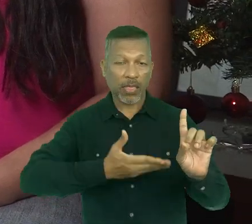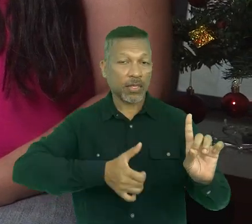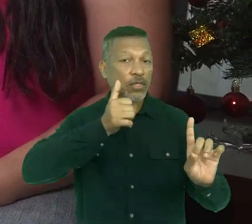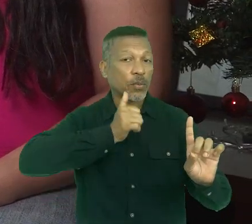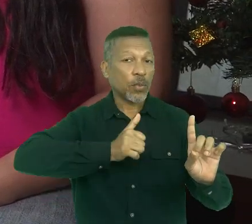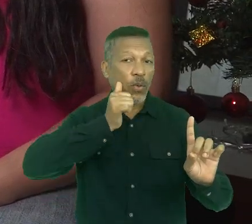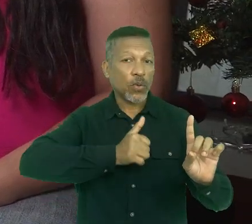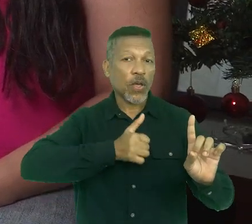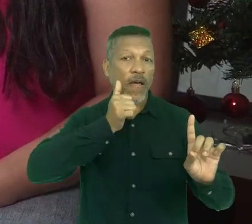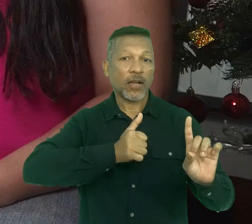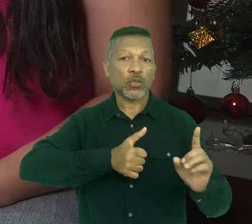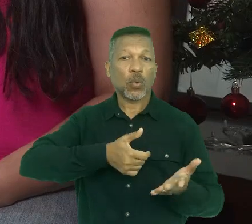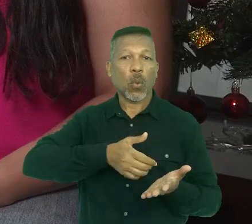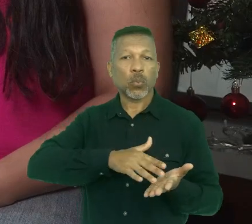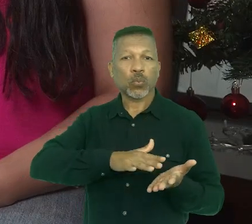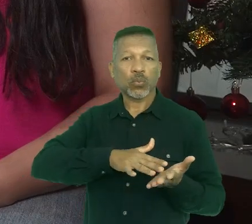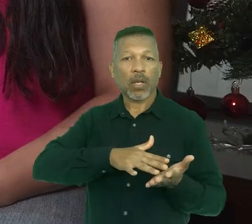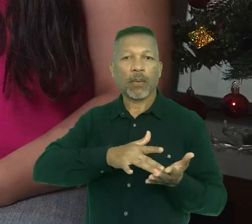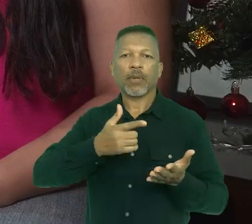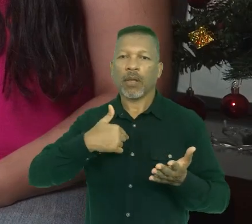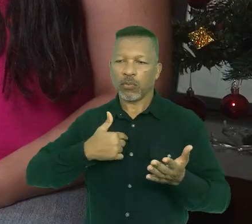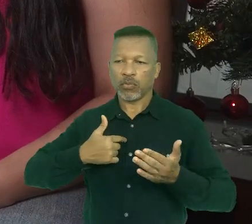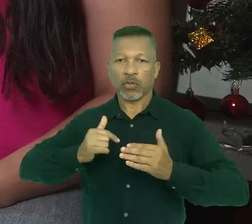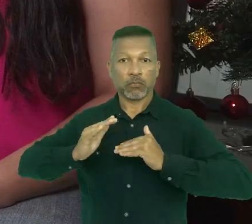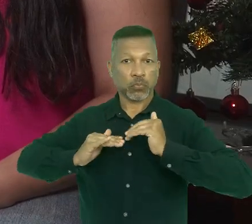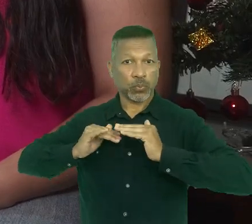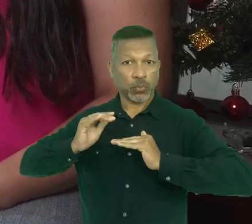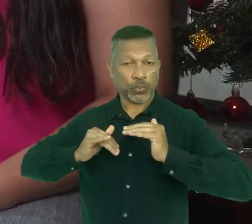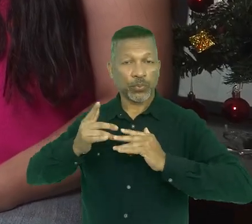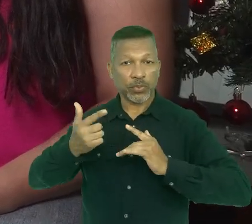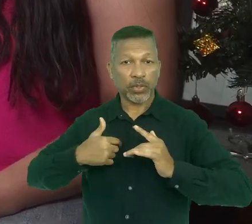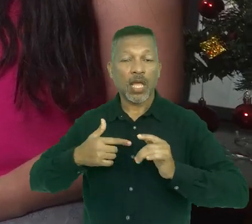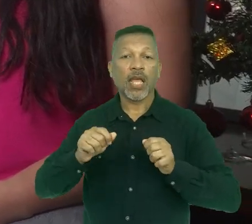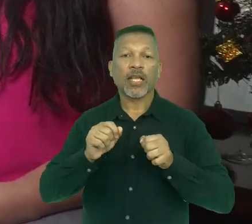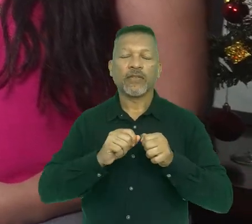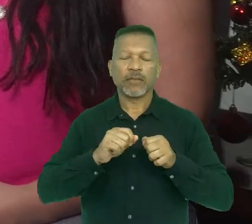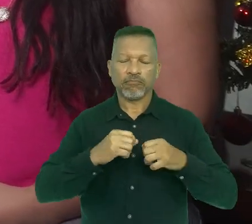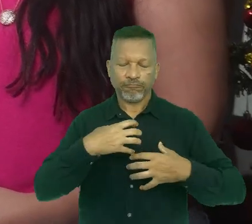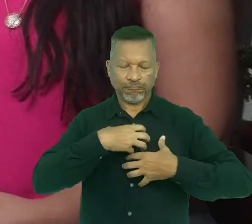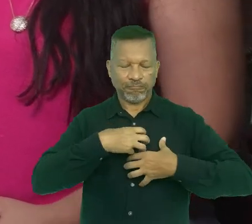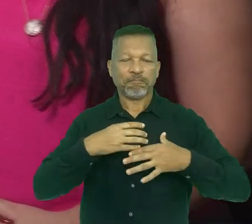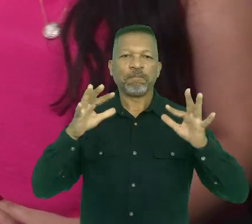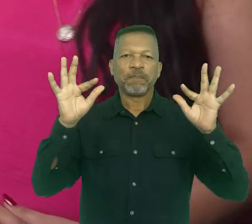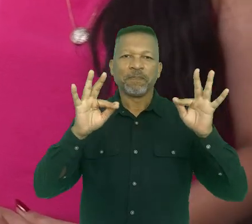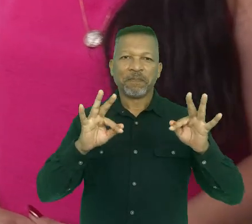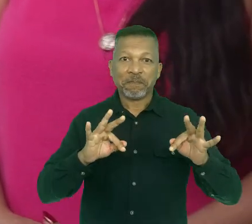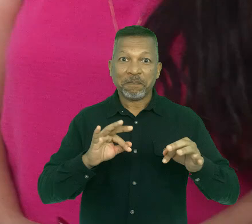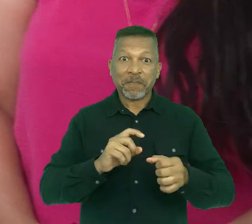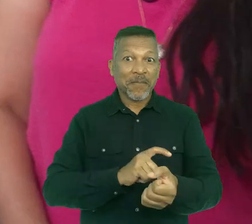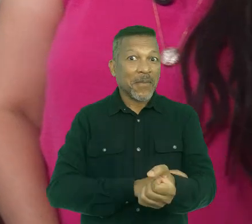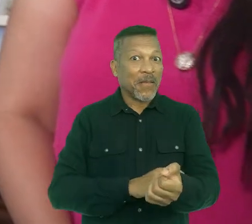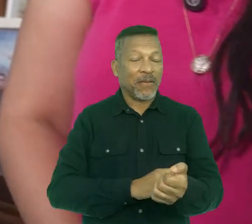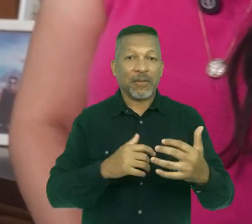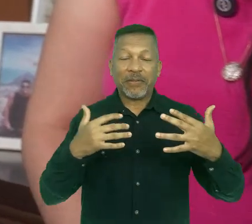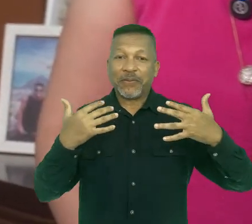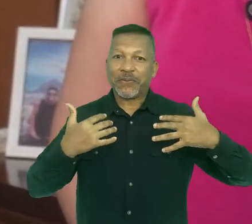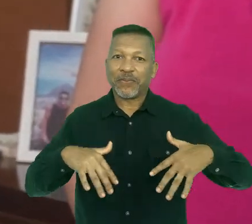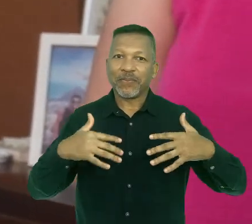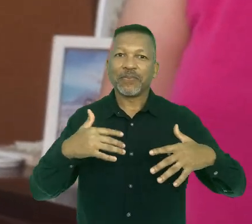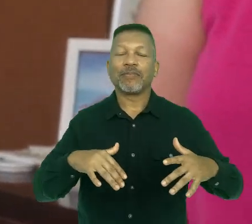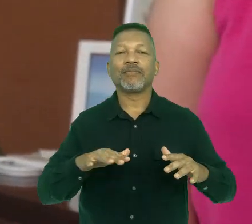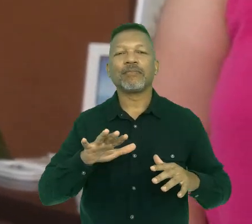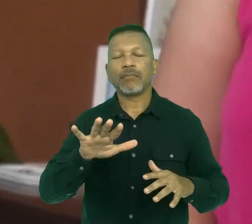samba, que é o que a gente mais domina. E fizemos, fiquei muito feliz, muito tensa, muito